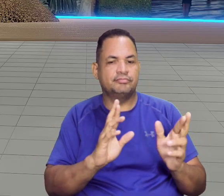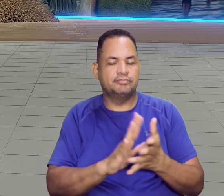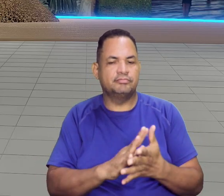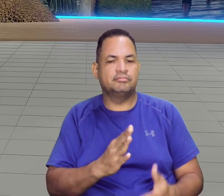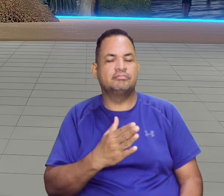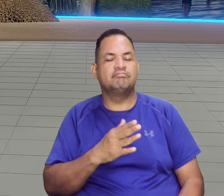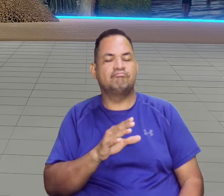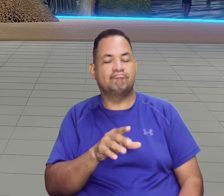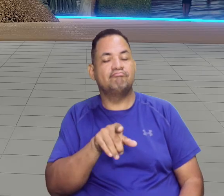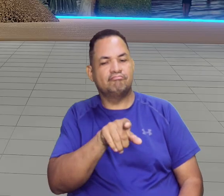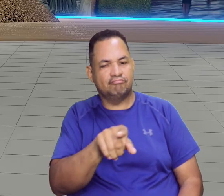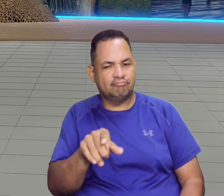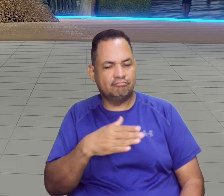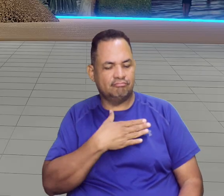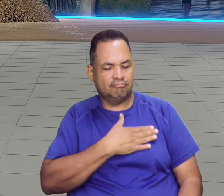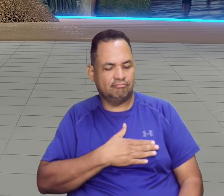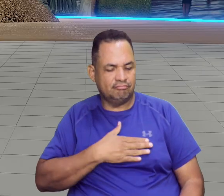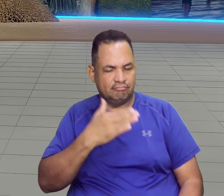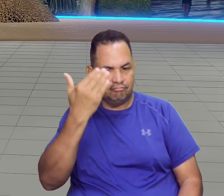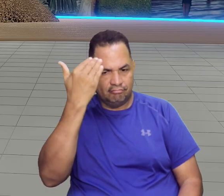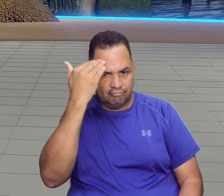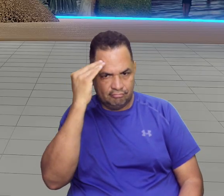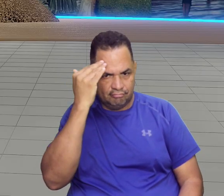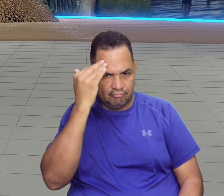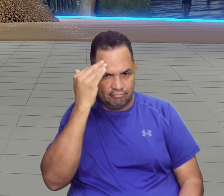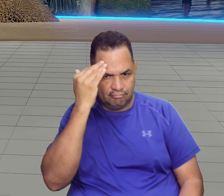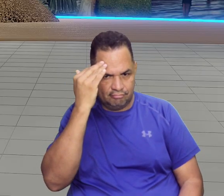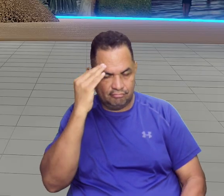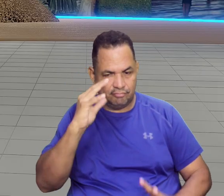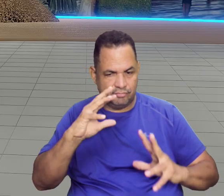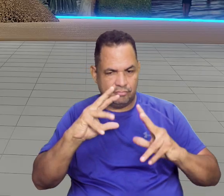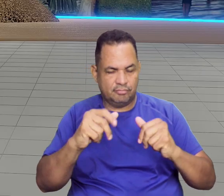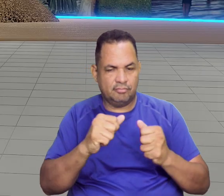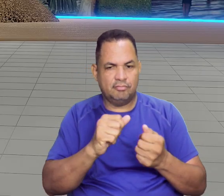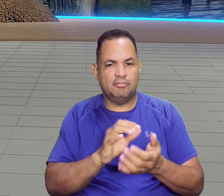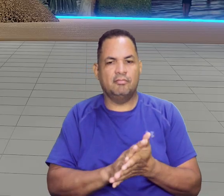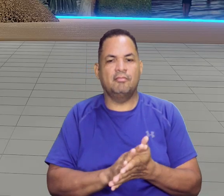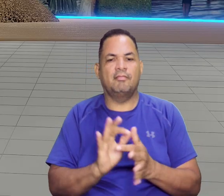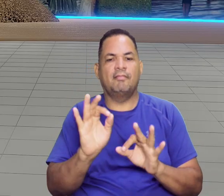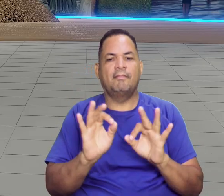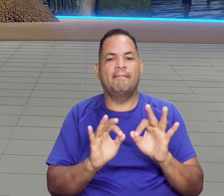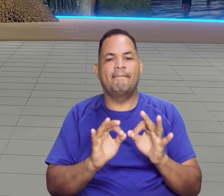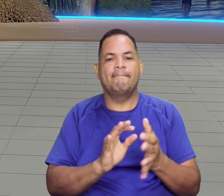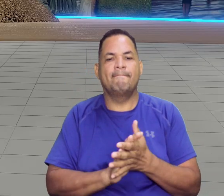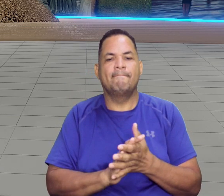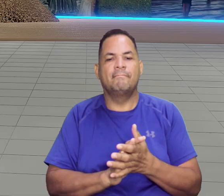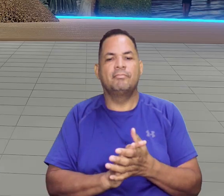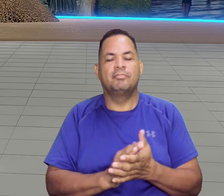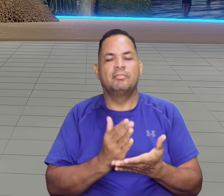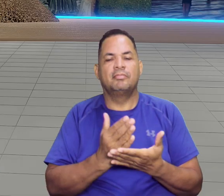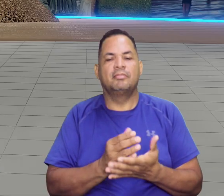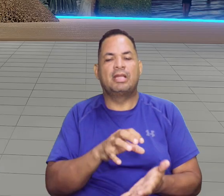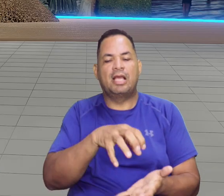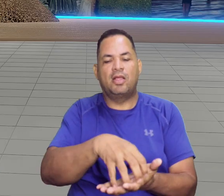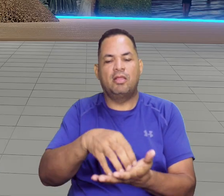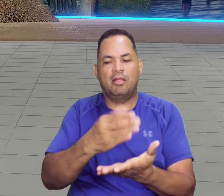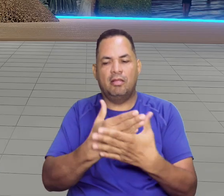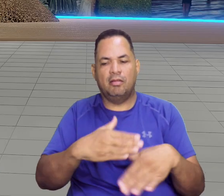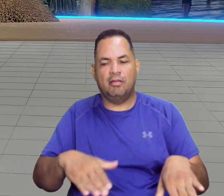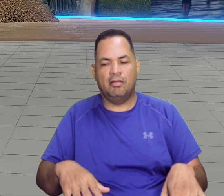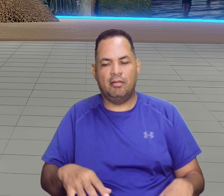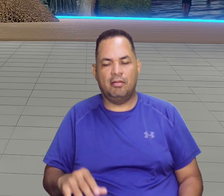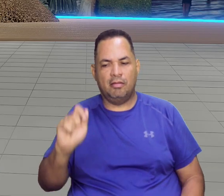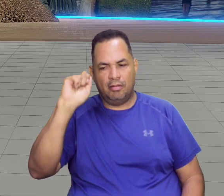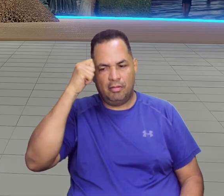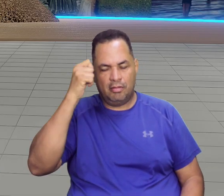tenha gostado, que você tenha entendido tudo sobre descolonização da África, certo? Então é